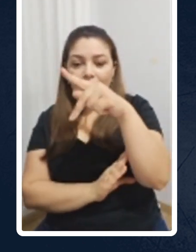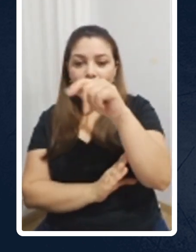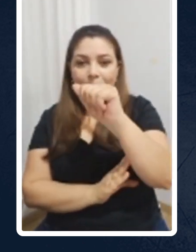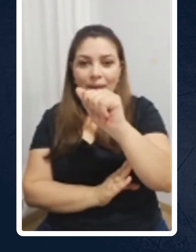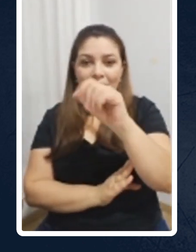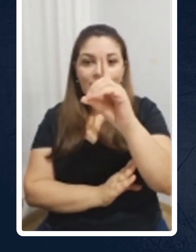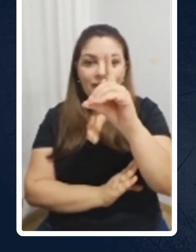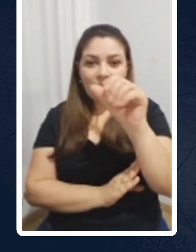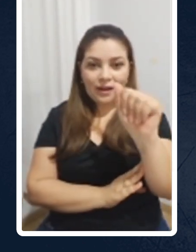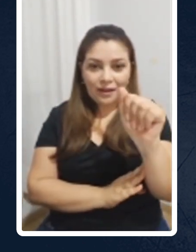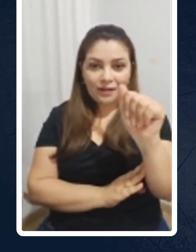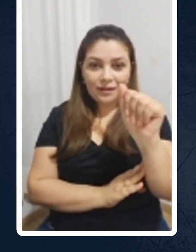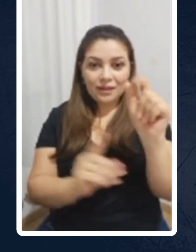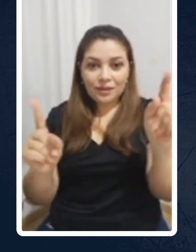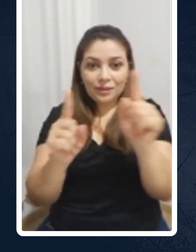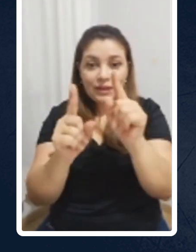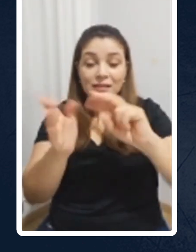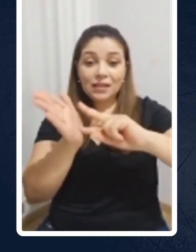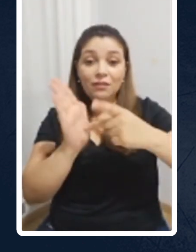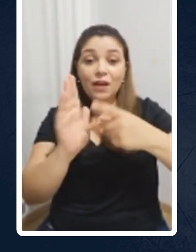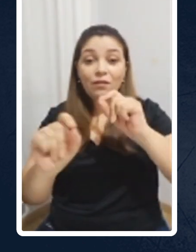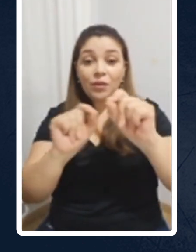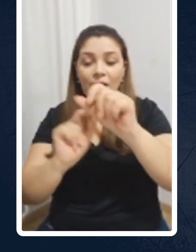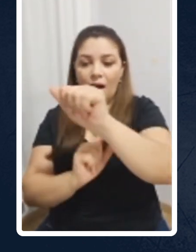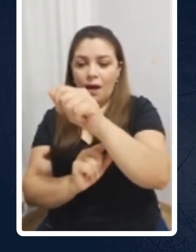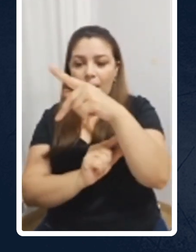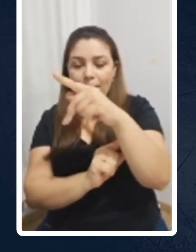deficientes auditivos. Era o termo usado na época.